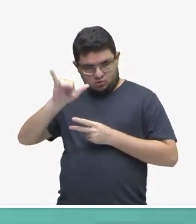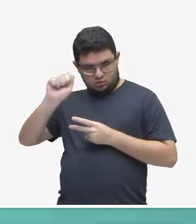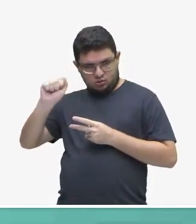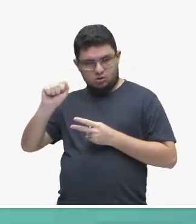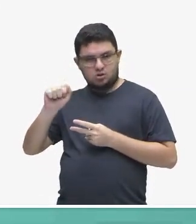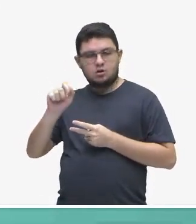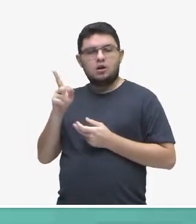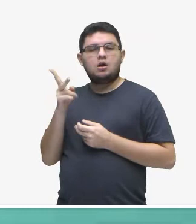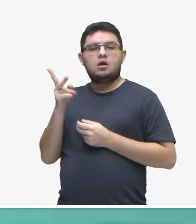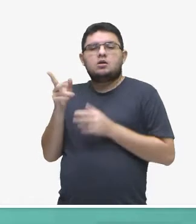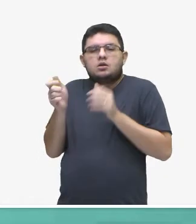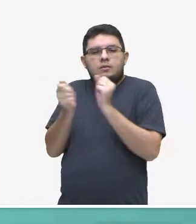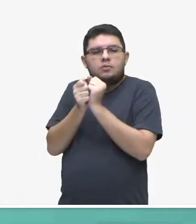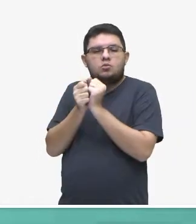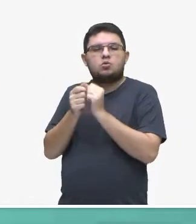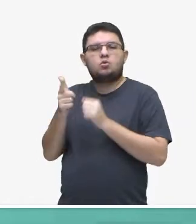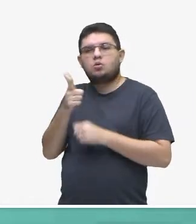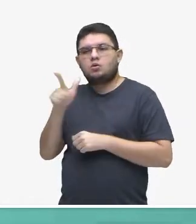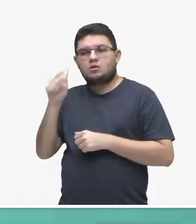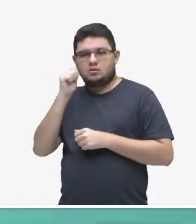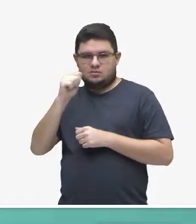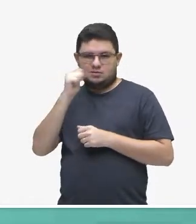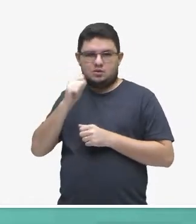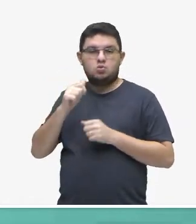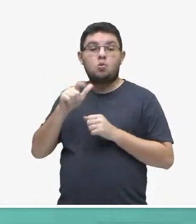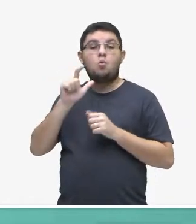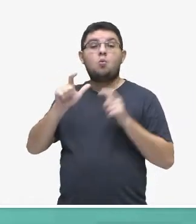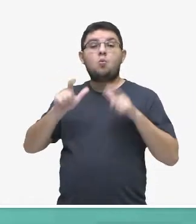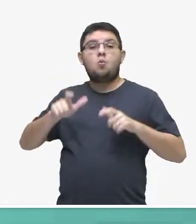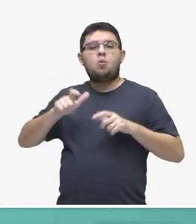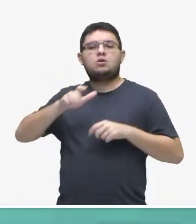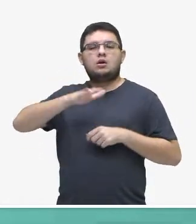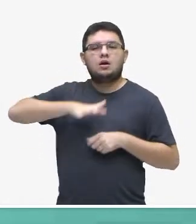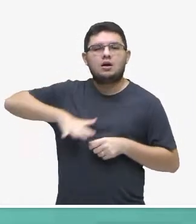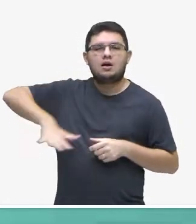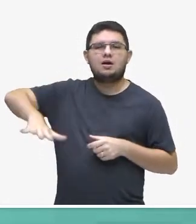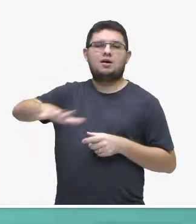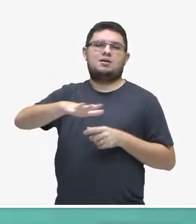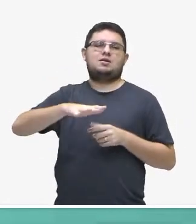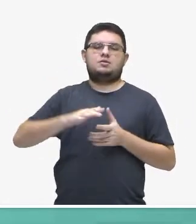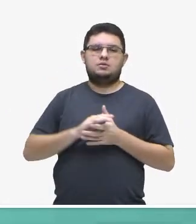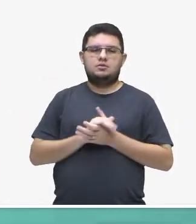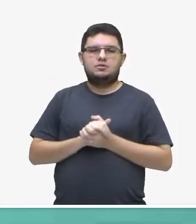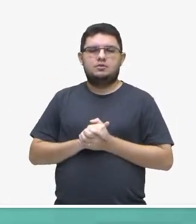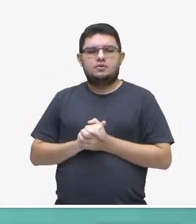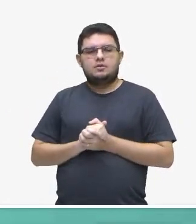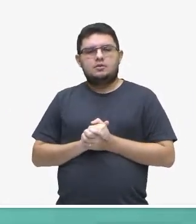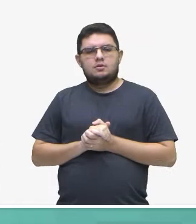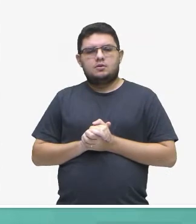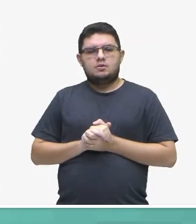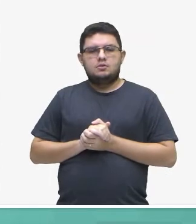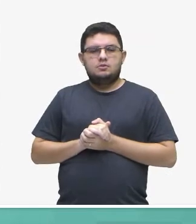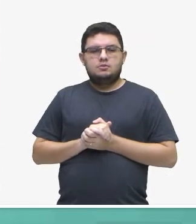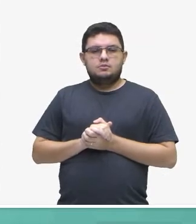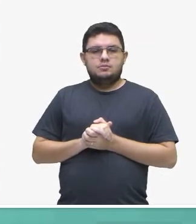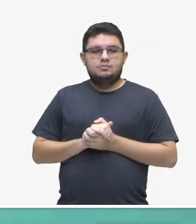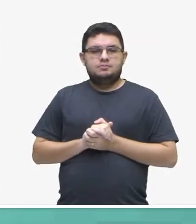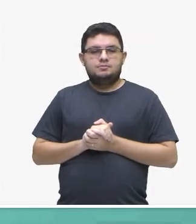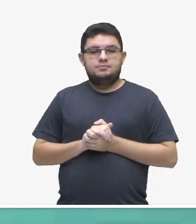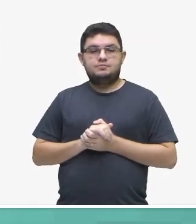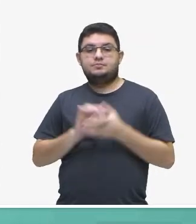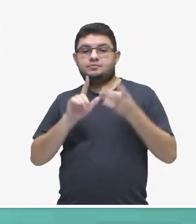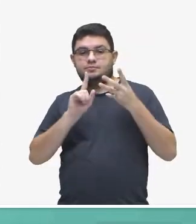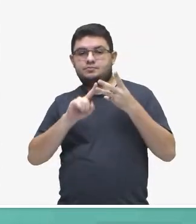As duas estão no parque, tendo essa aula de meditation, ok? Next sentence, próxima